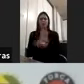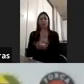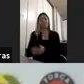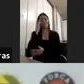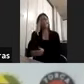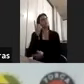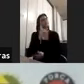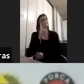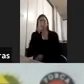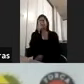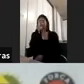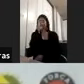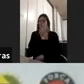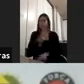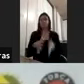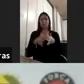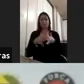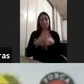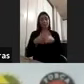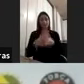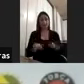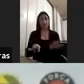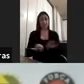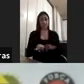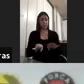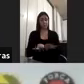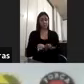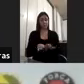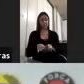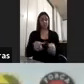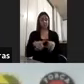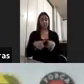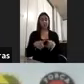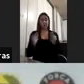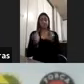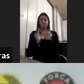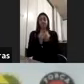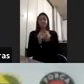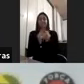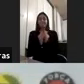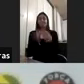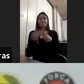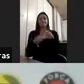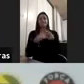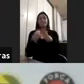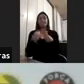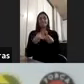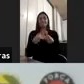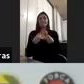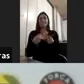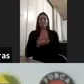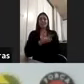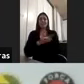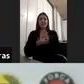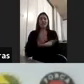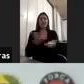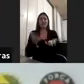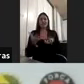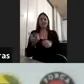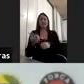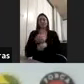difícil para a Renault, porque a Renault ela não tem nada a favor dela, nada. Não tem governador, não tem deputado, não